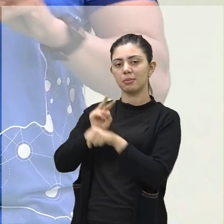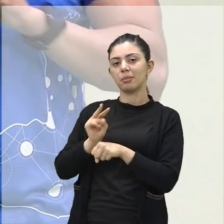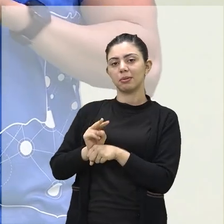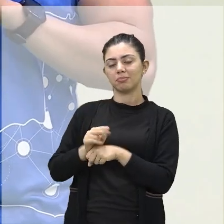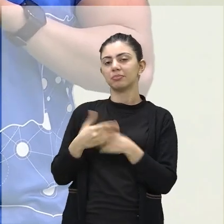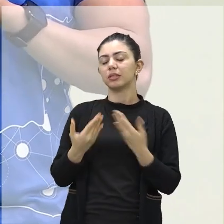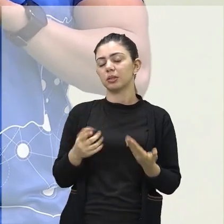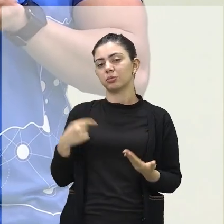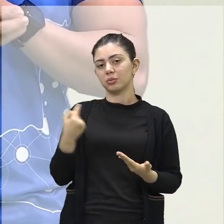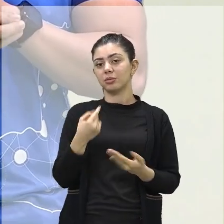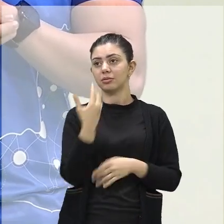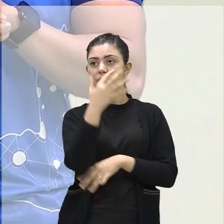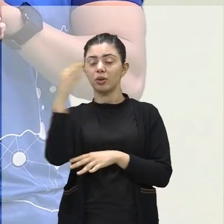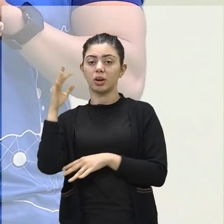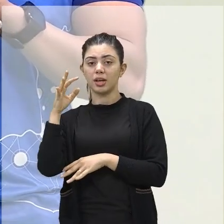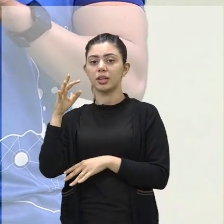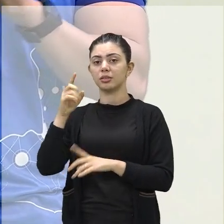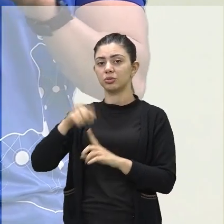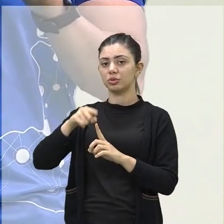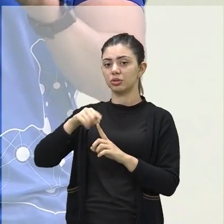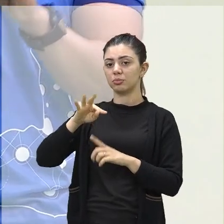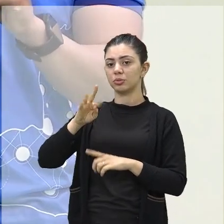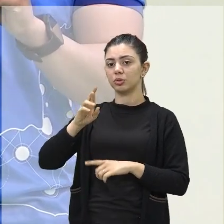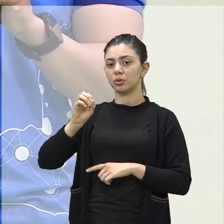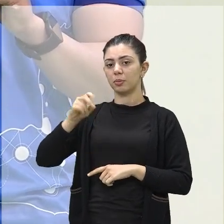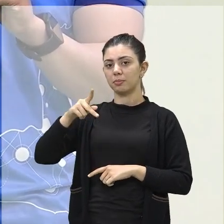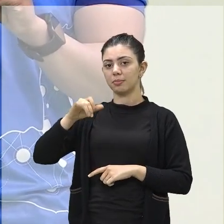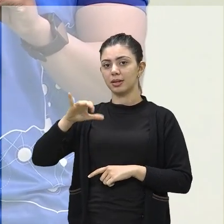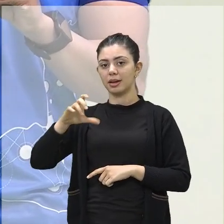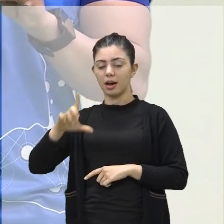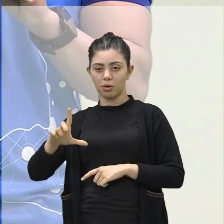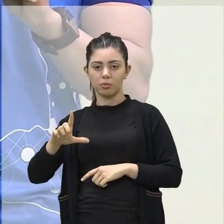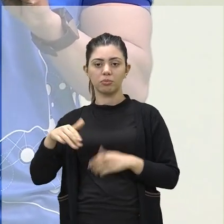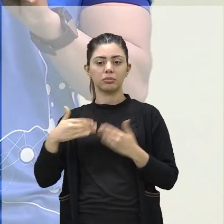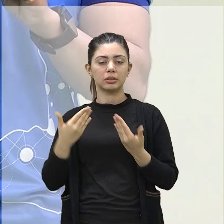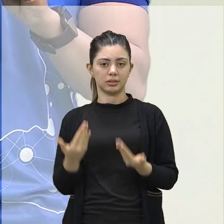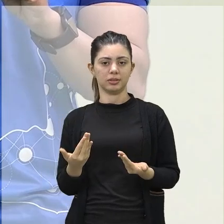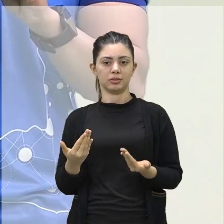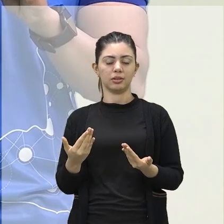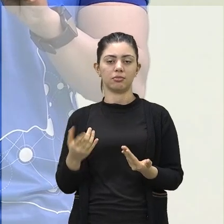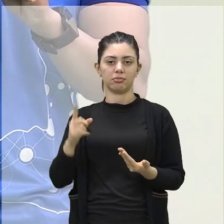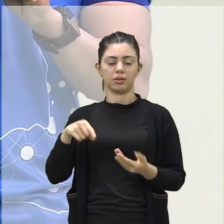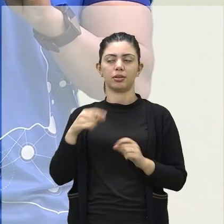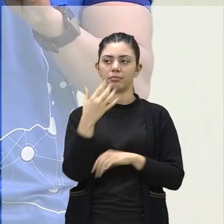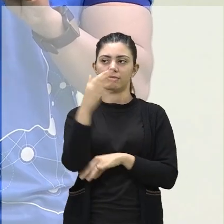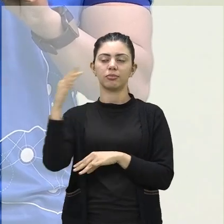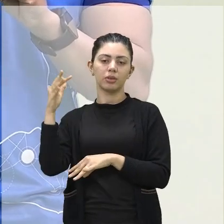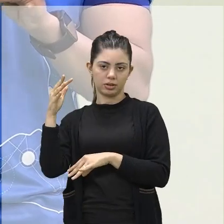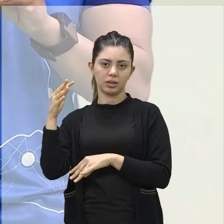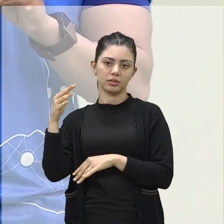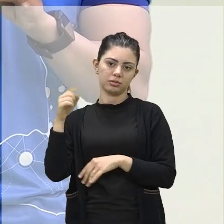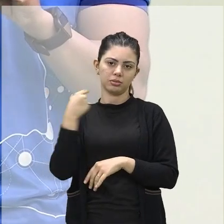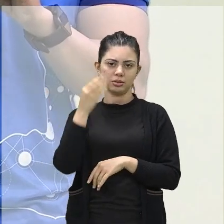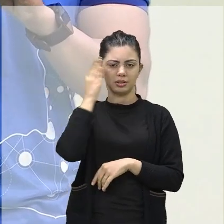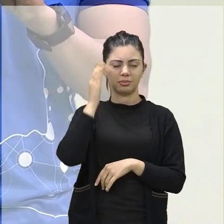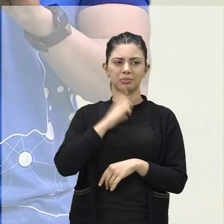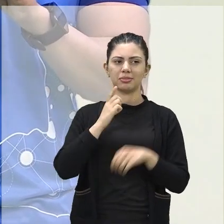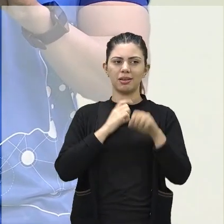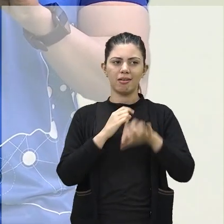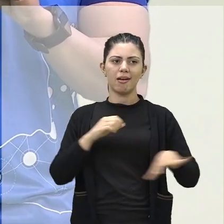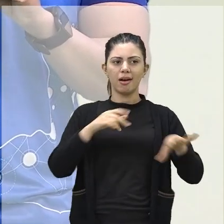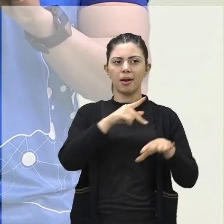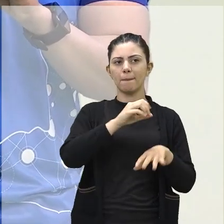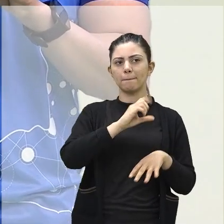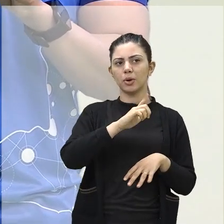as florestas tropicais, de uma forma geral, elas são consideradas vazios demográficos. Assim como as áreas polares, assim como as